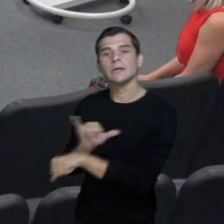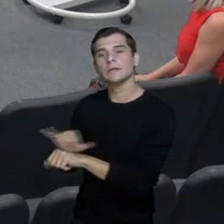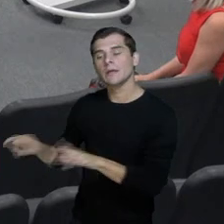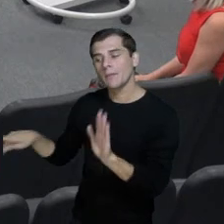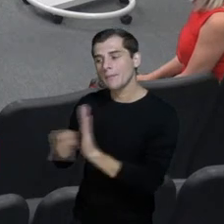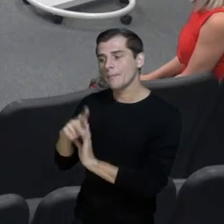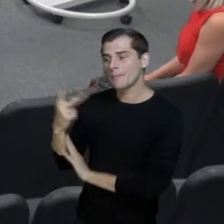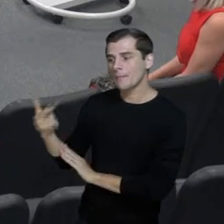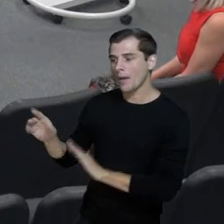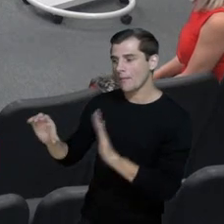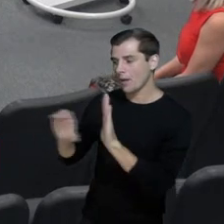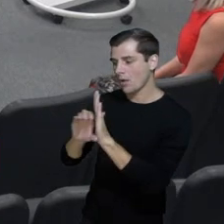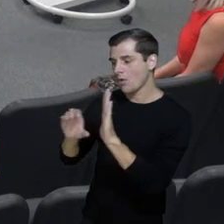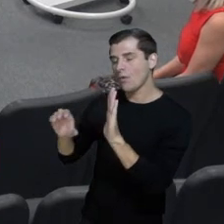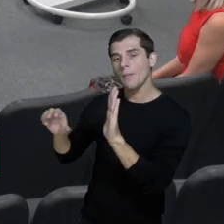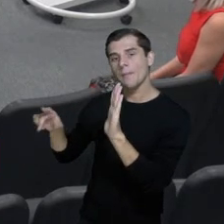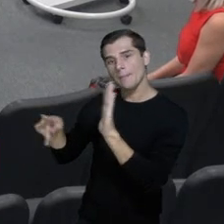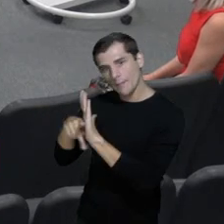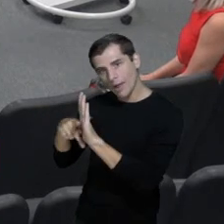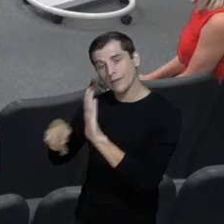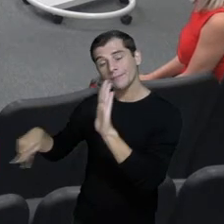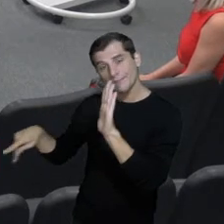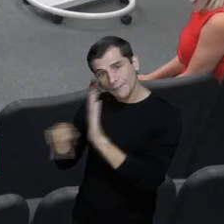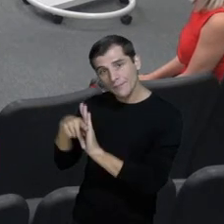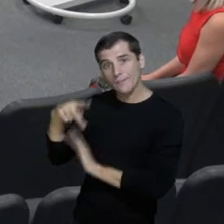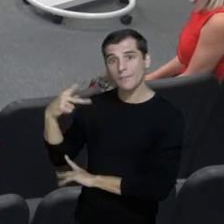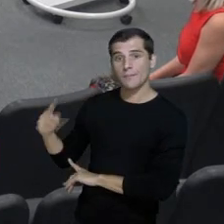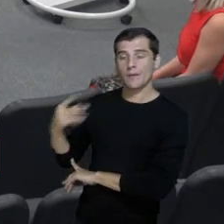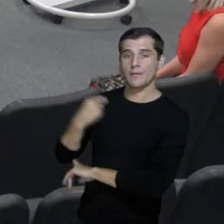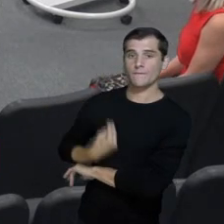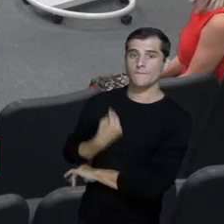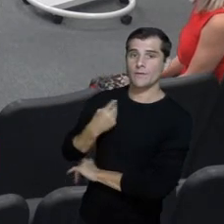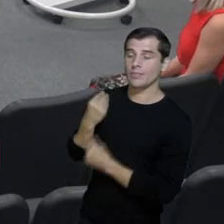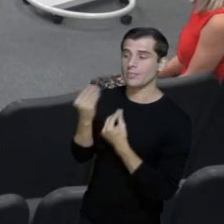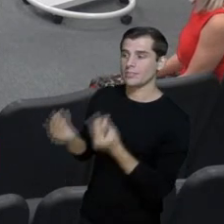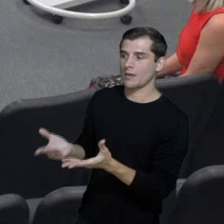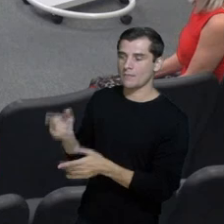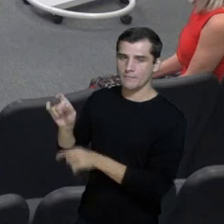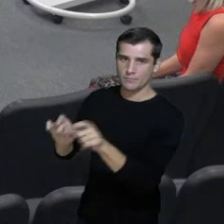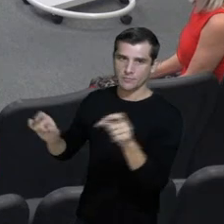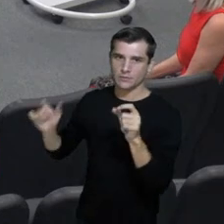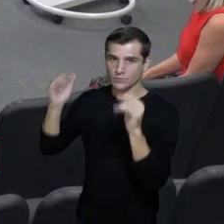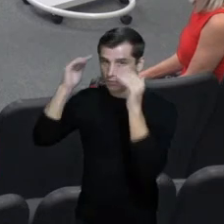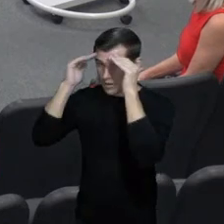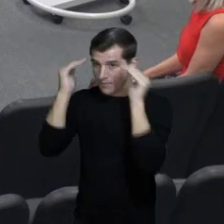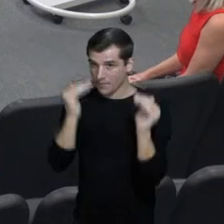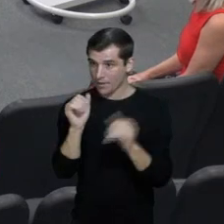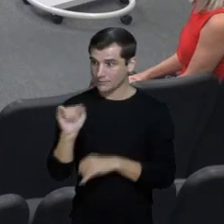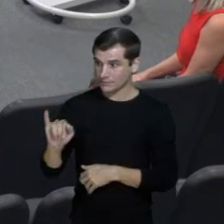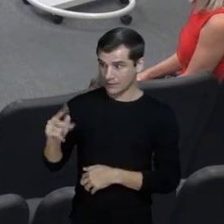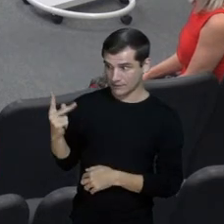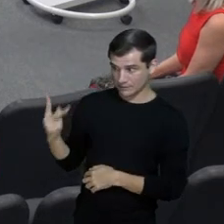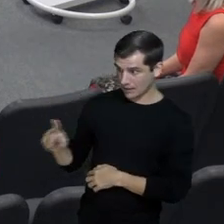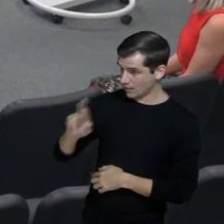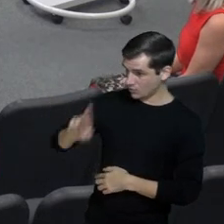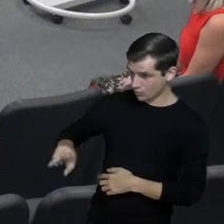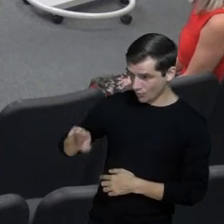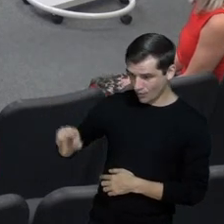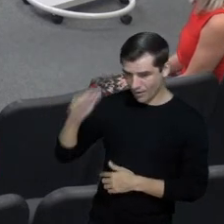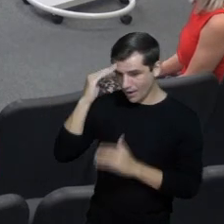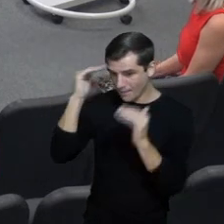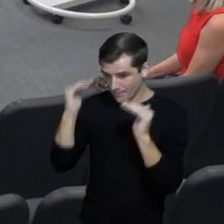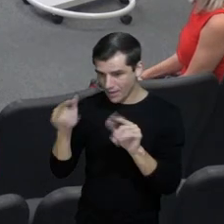obstáculos para fazer com que as pessoas respeitem eh aquilo que não é seu né respeitem o próximo e